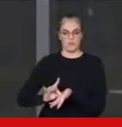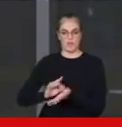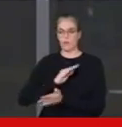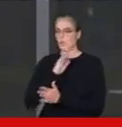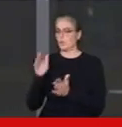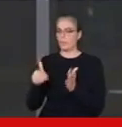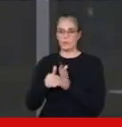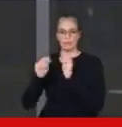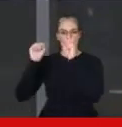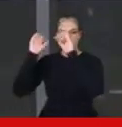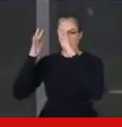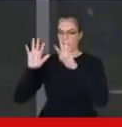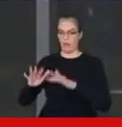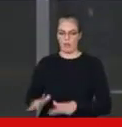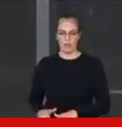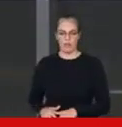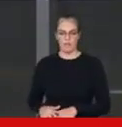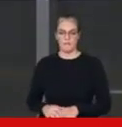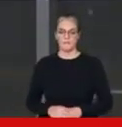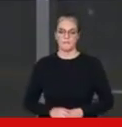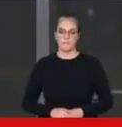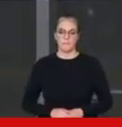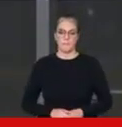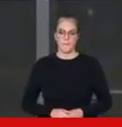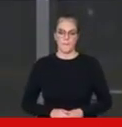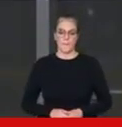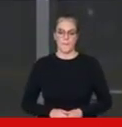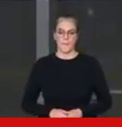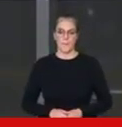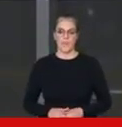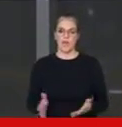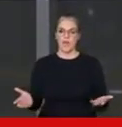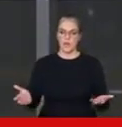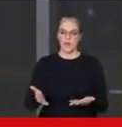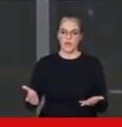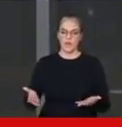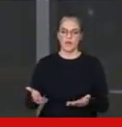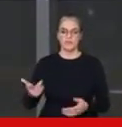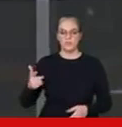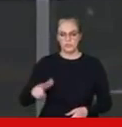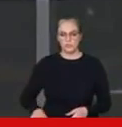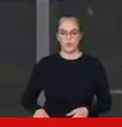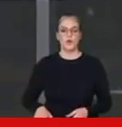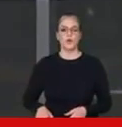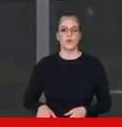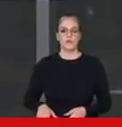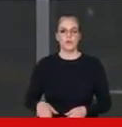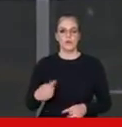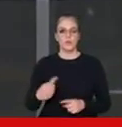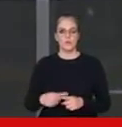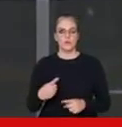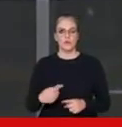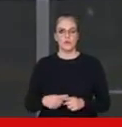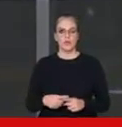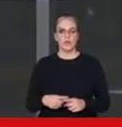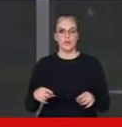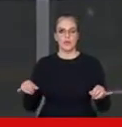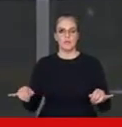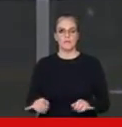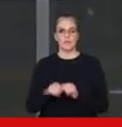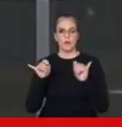dizia Marx, desmancha no ar. E agora desmancha no ar, Jandira, essa baboseira anti-Lei